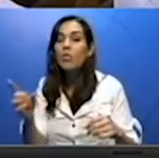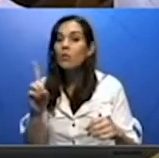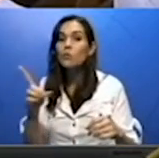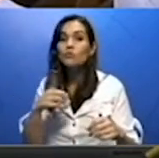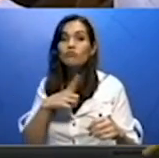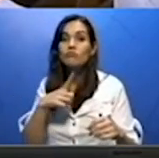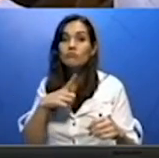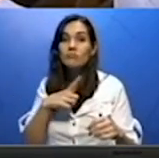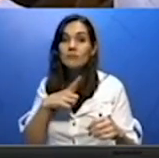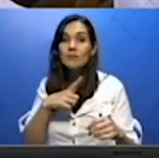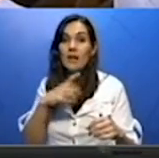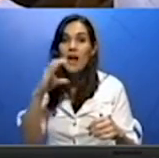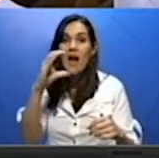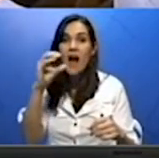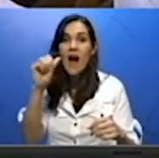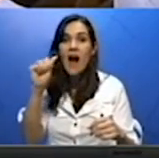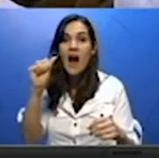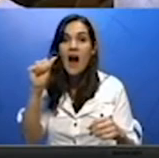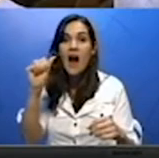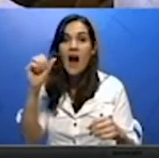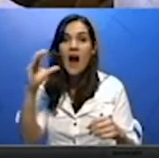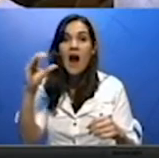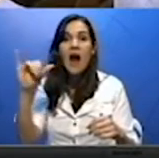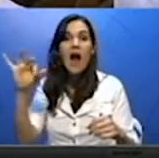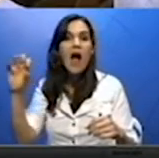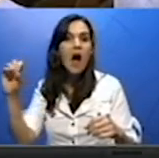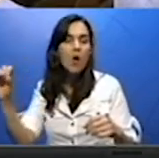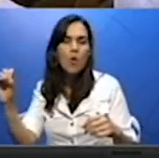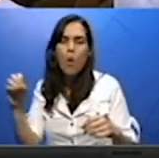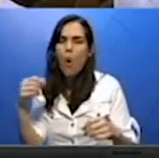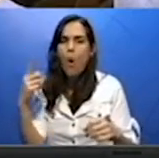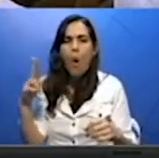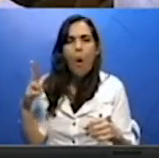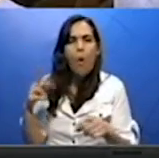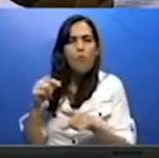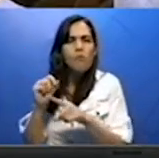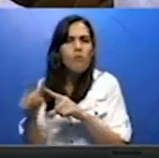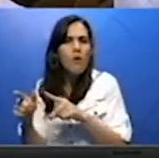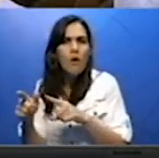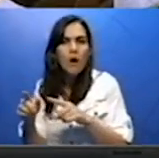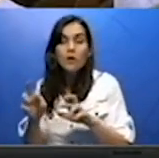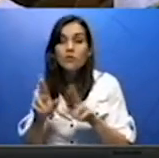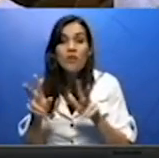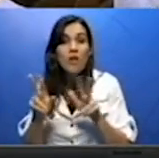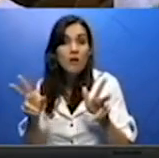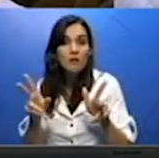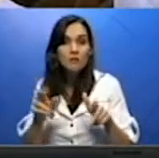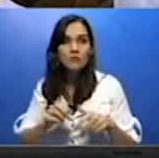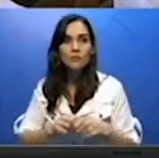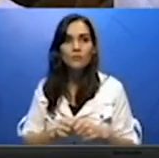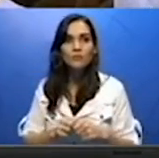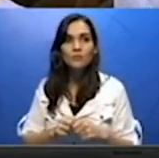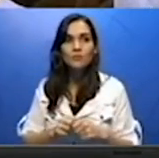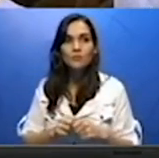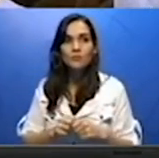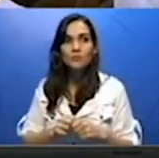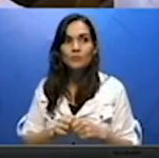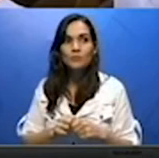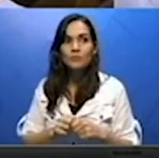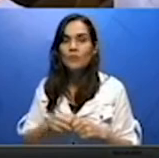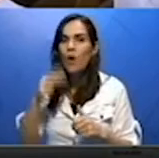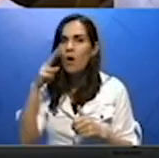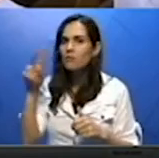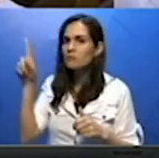apresenta cálcio não é rico em cálcio e fósforo como esses ossos dos peixes ósseos a que eu tenho o